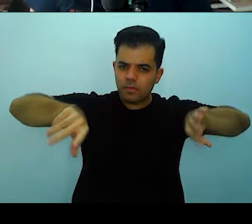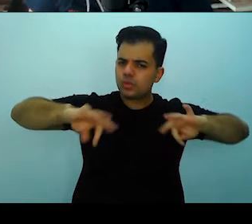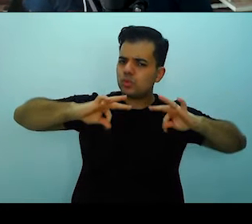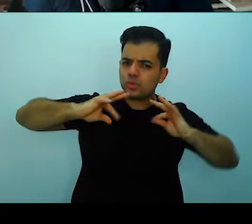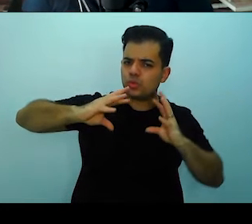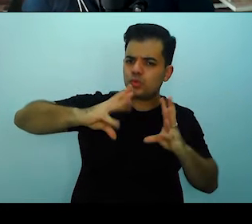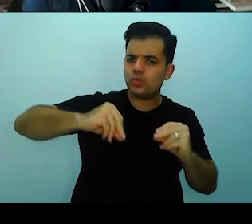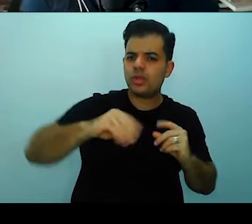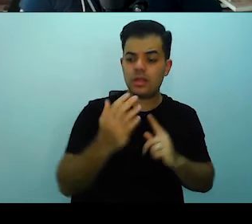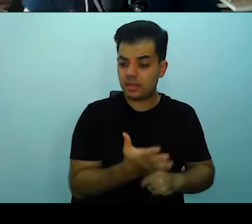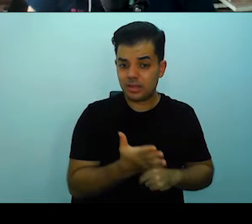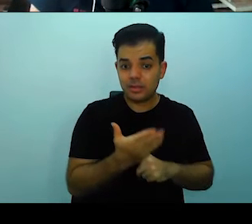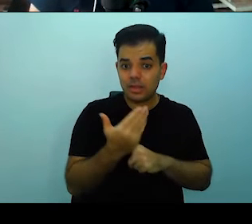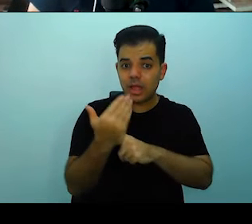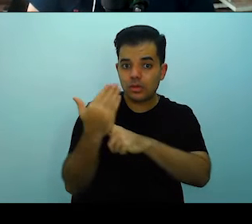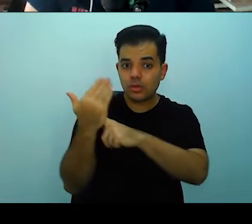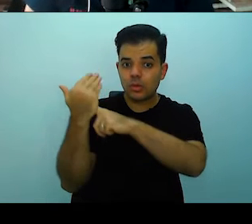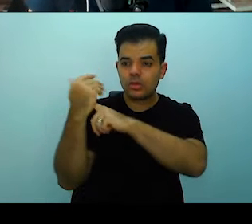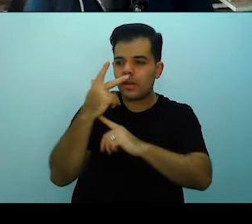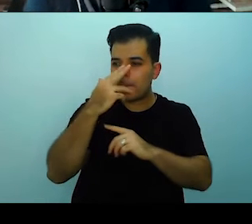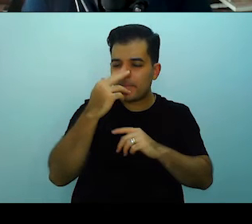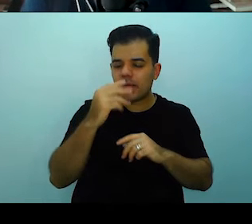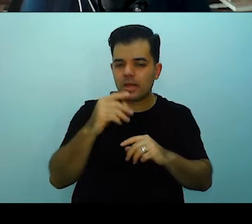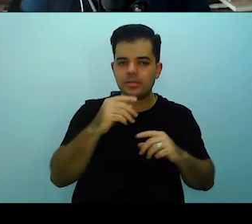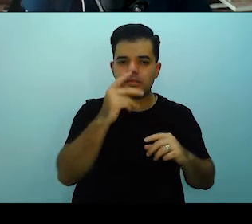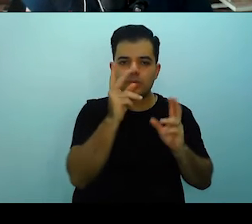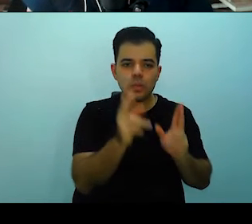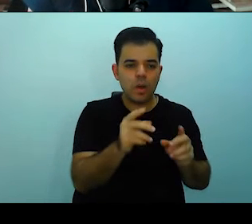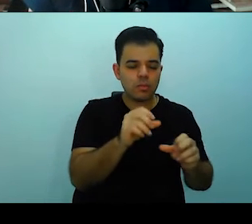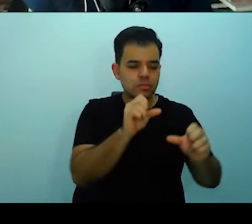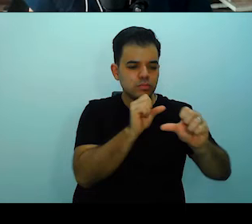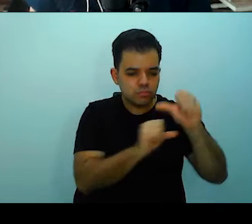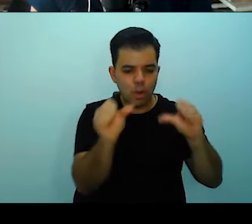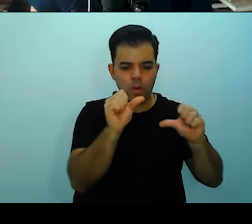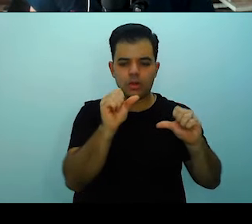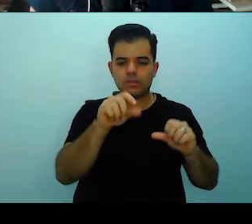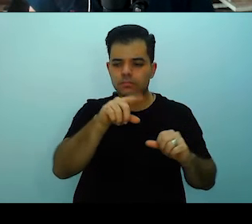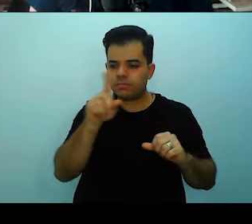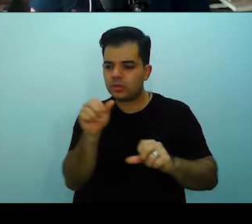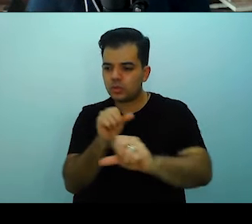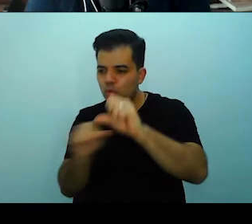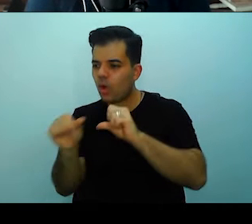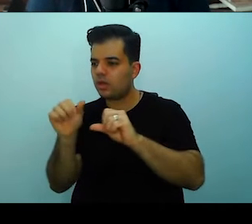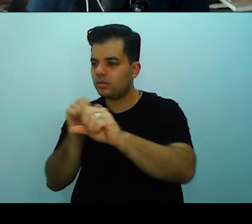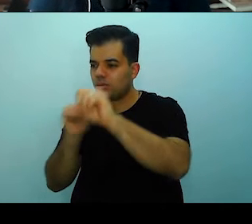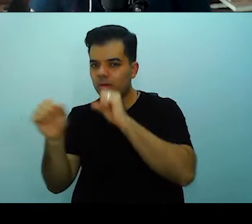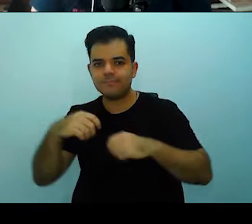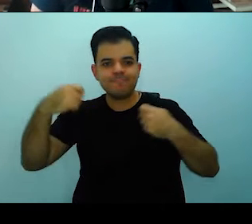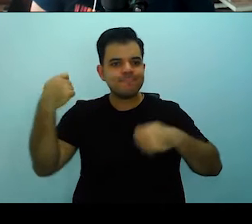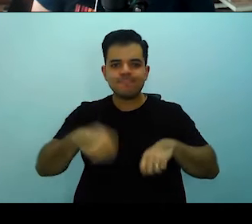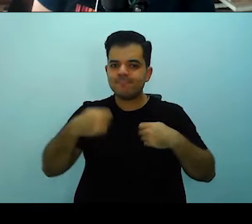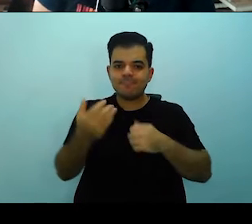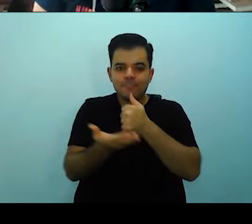A tecnologia, ela orbita ciclos. Esses ciclos, eles são variáveis. E se você não tiver essa lógica